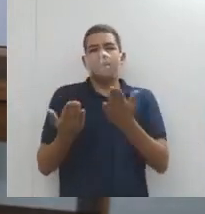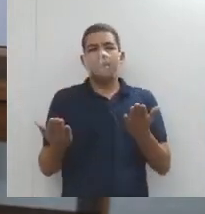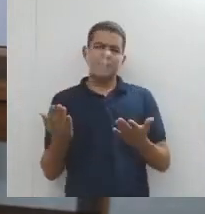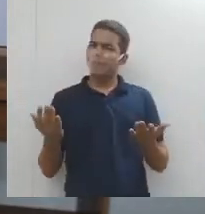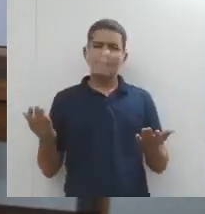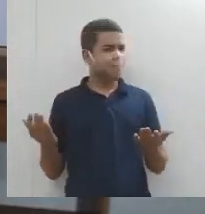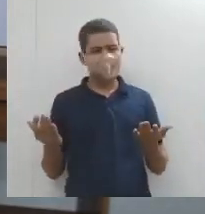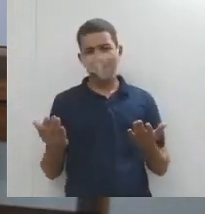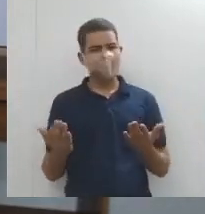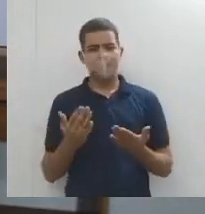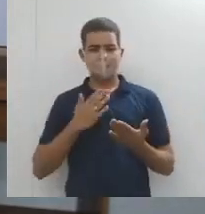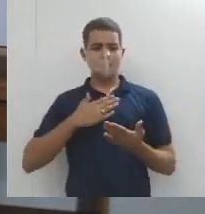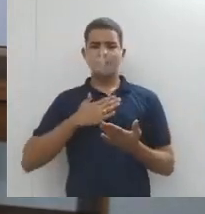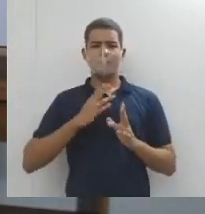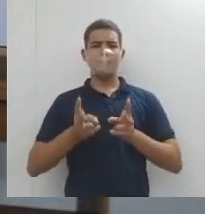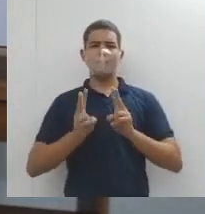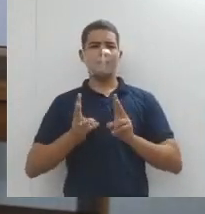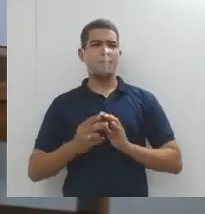para que você perceba que